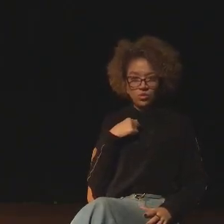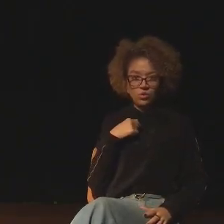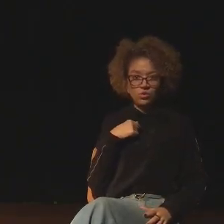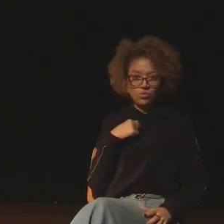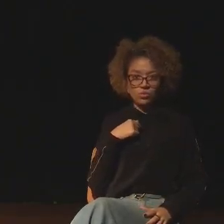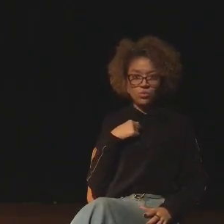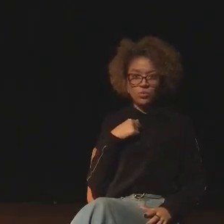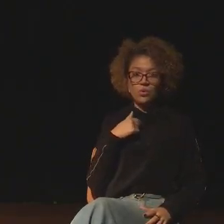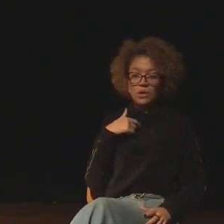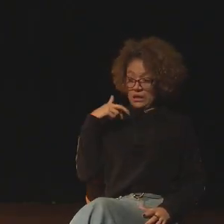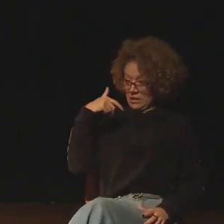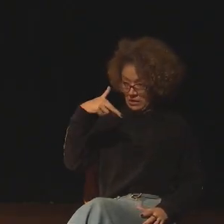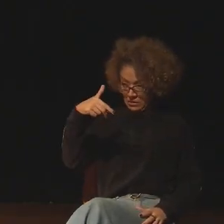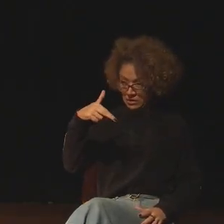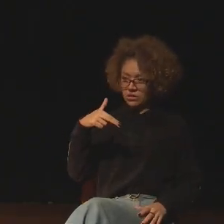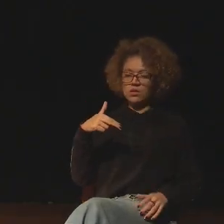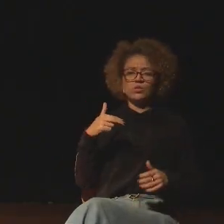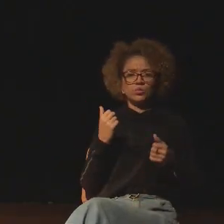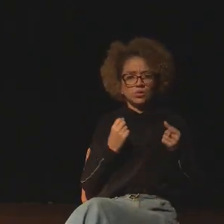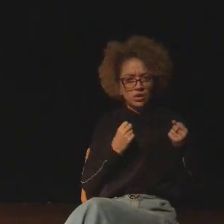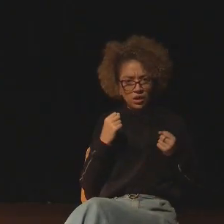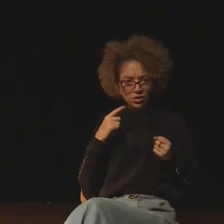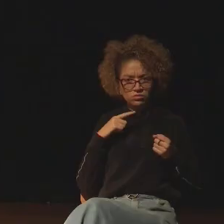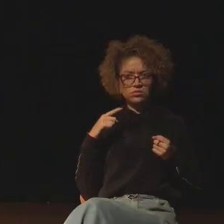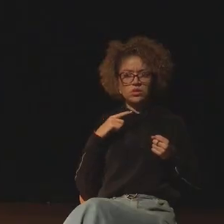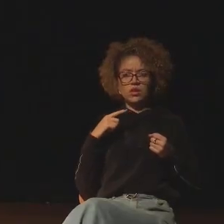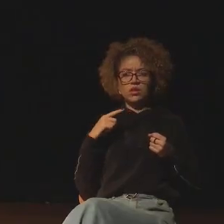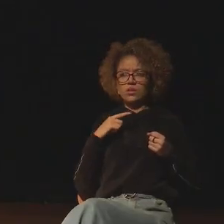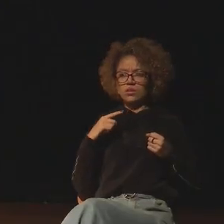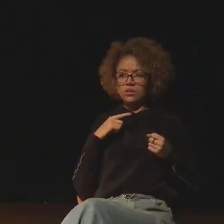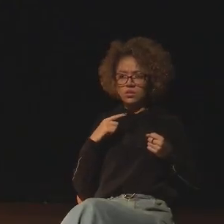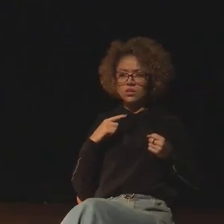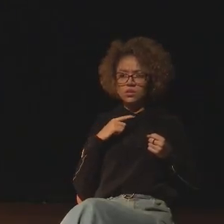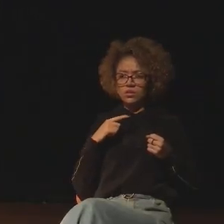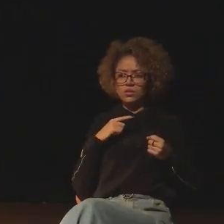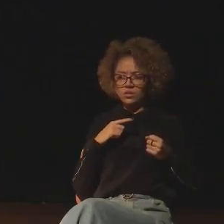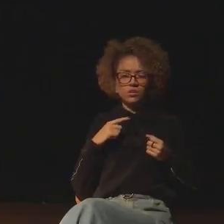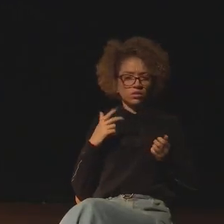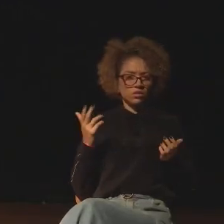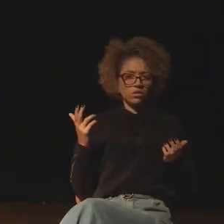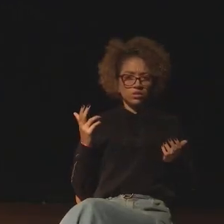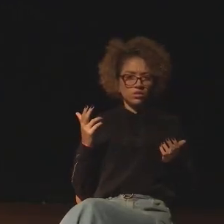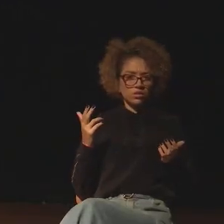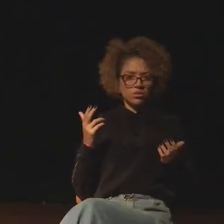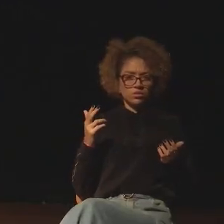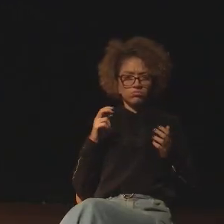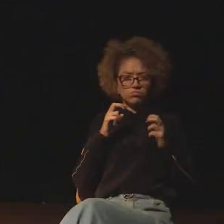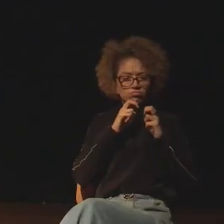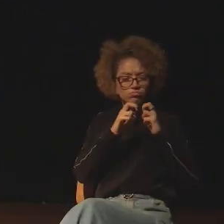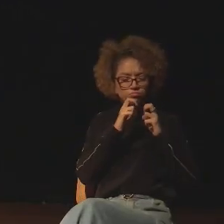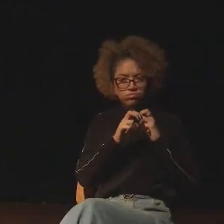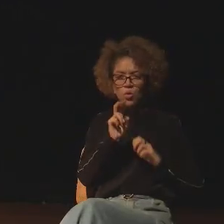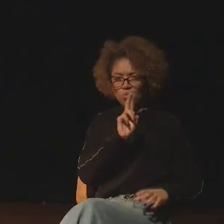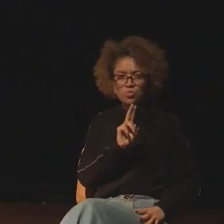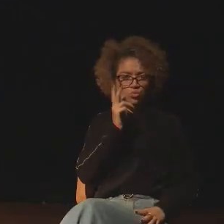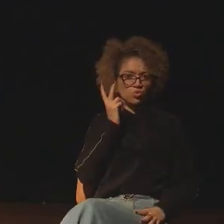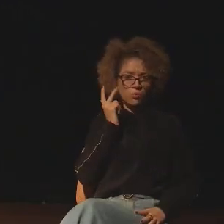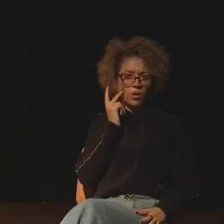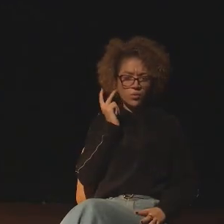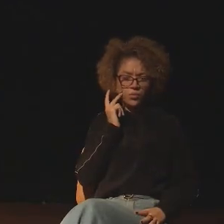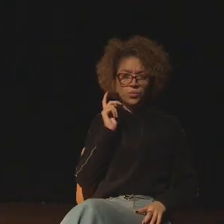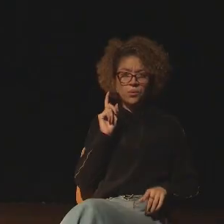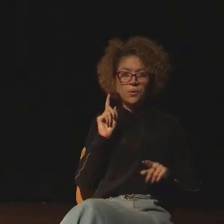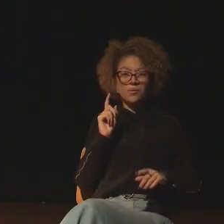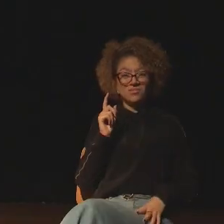metrô, ando a pé e ando pela região. Sou uma pedestre, está em primeiro lugar. E, em relação a pedestre, a gente